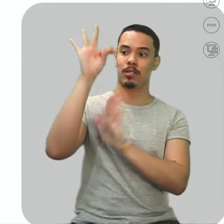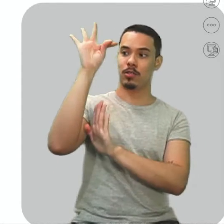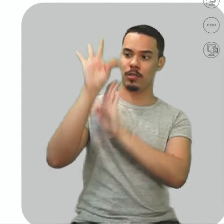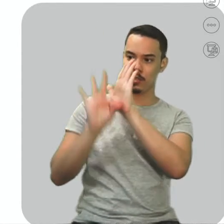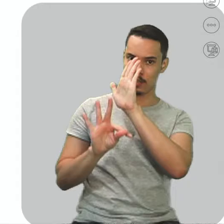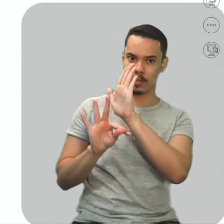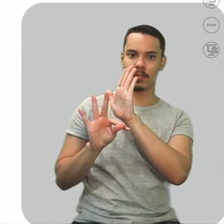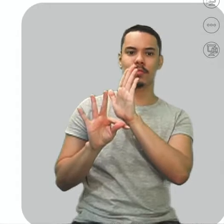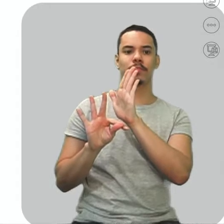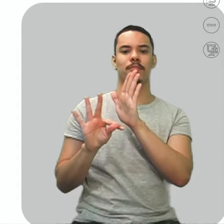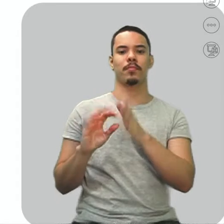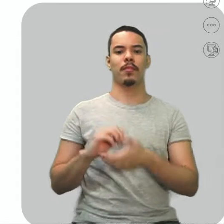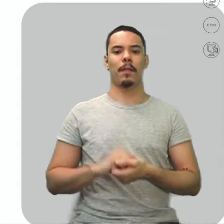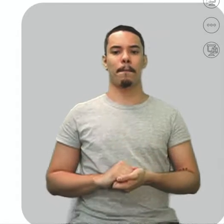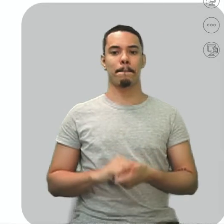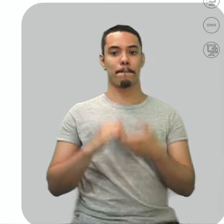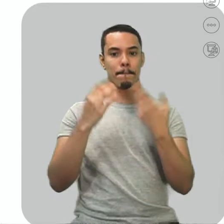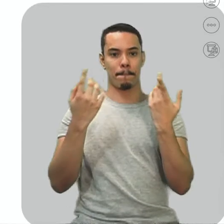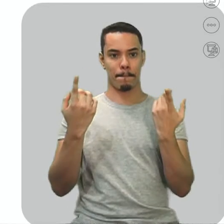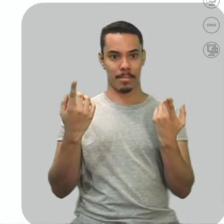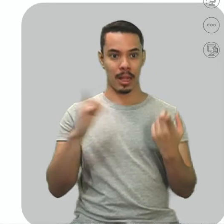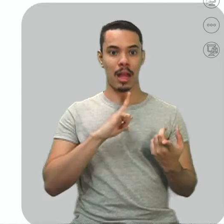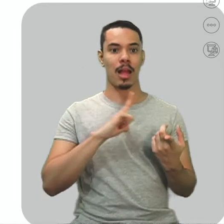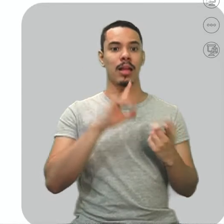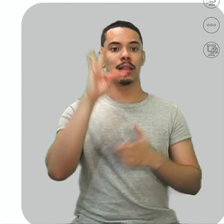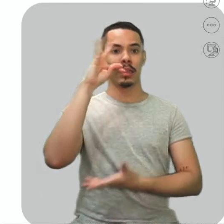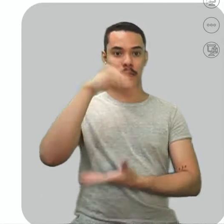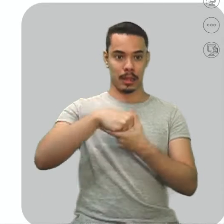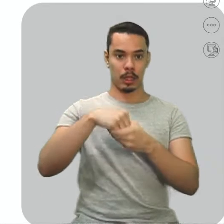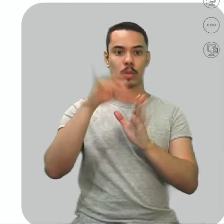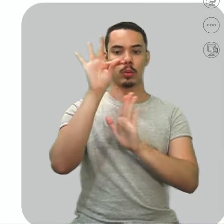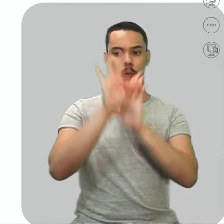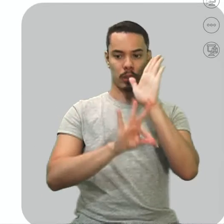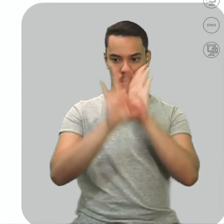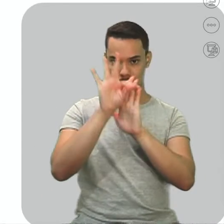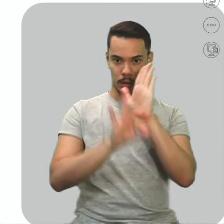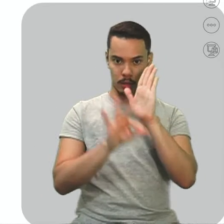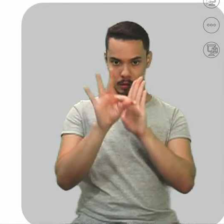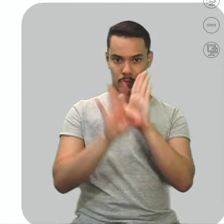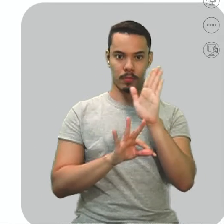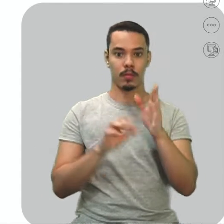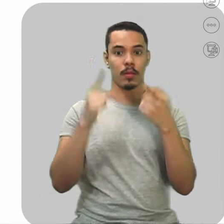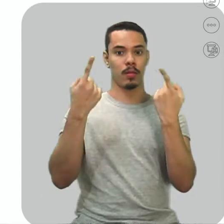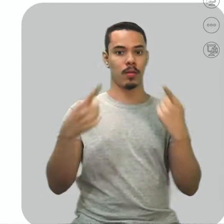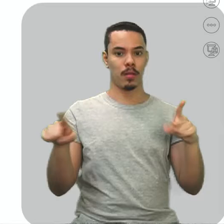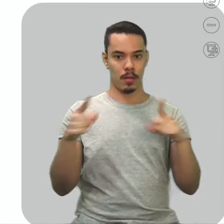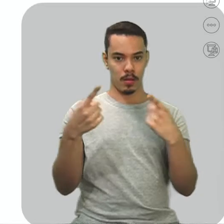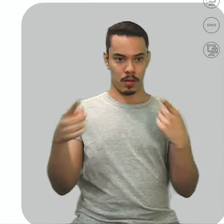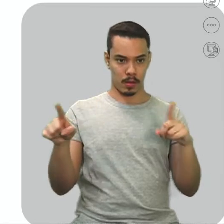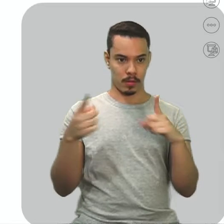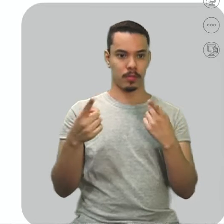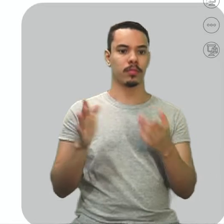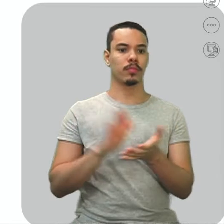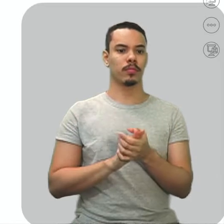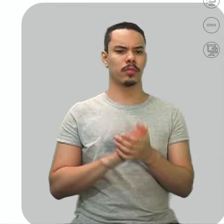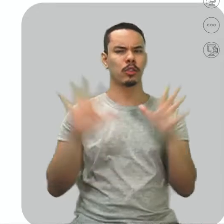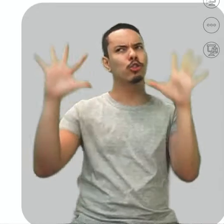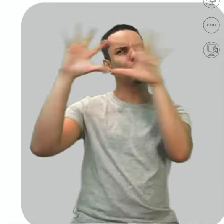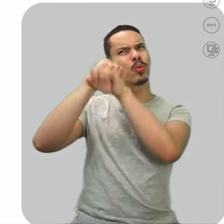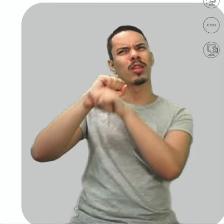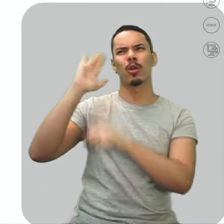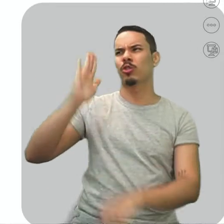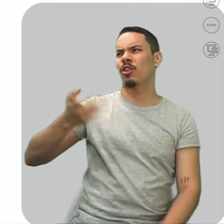agora alternativa no texto orações alternativa Nordeste a escuridão já vi pior